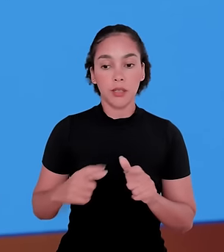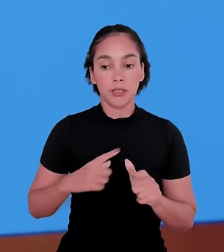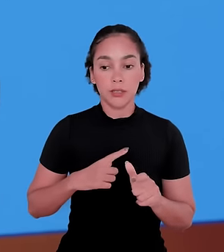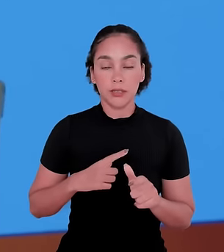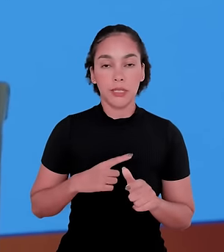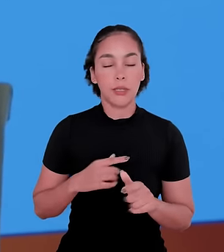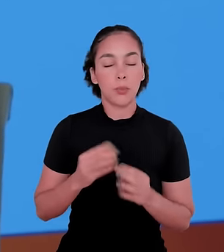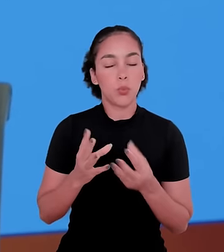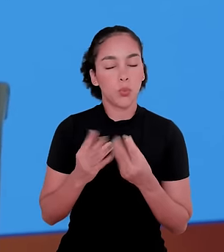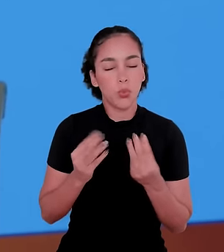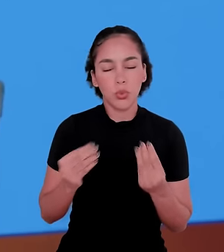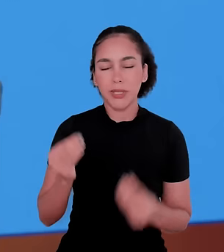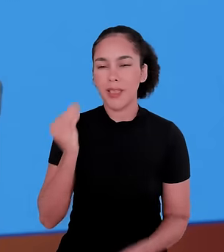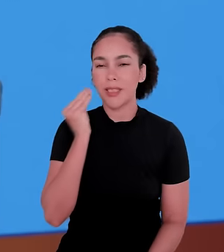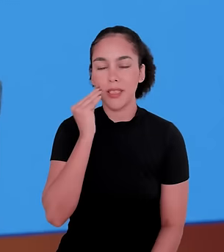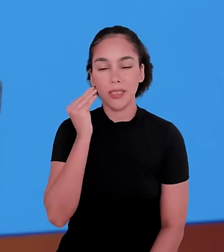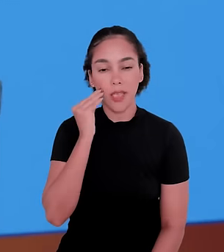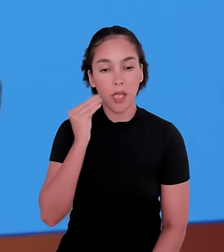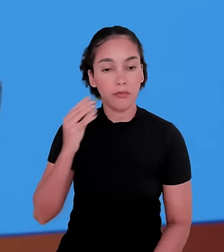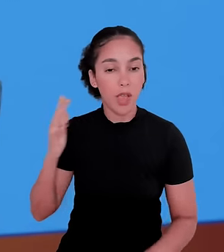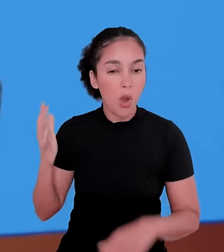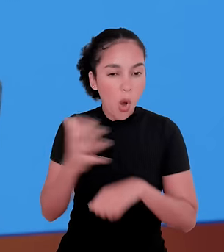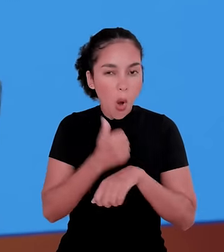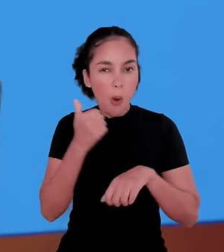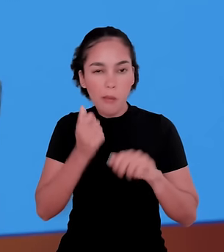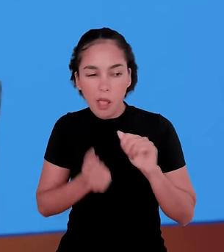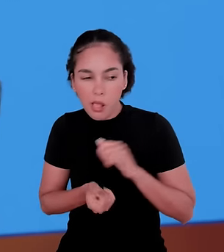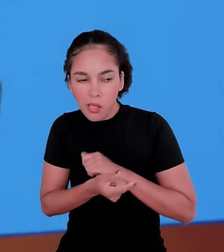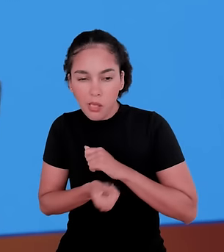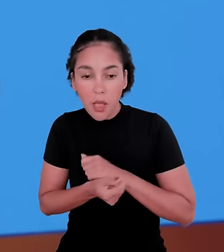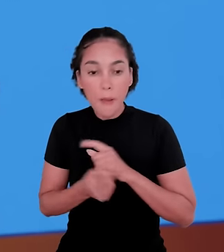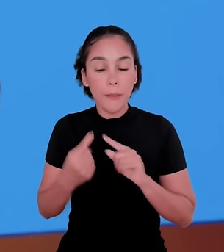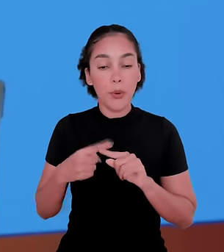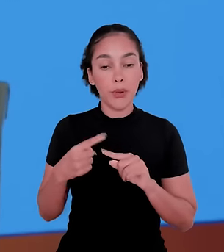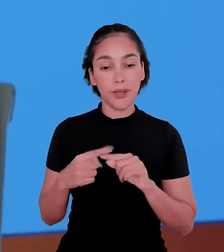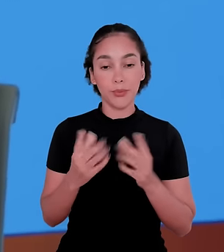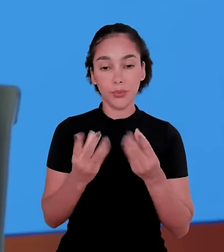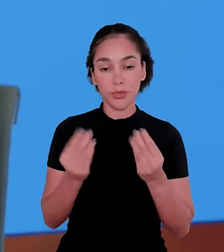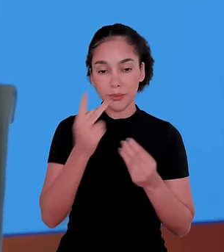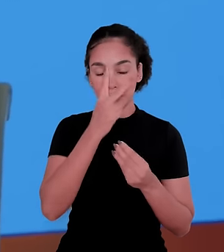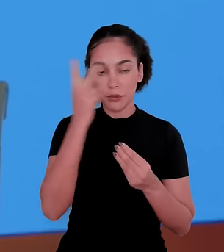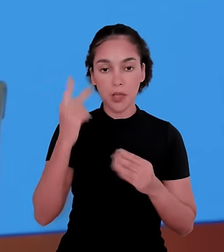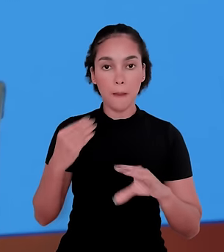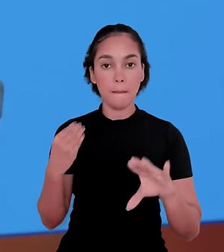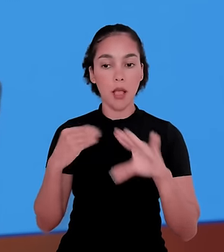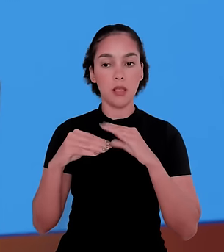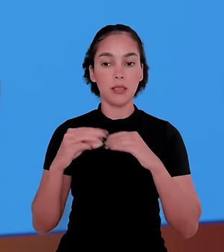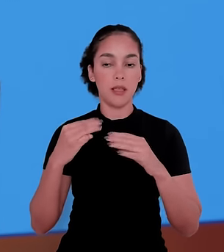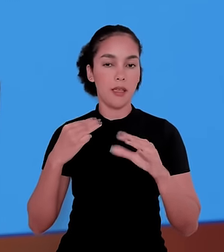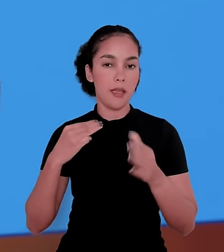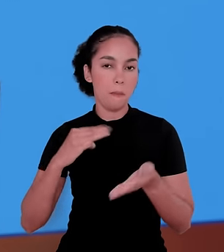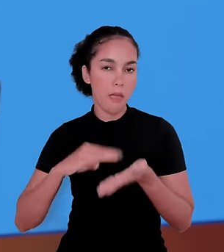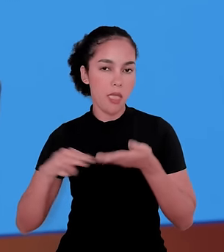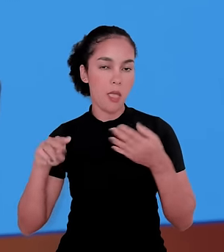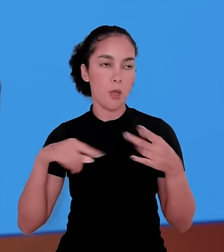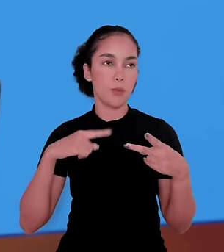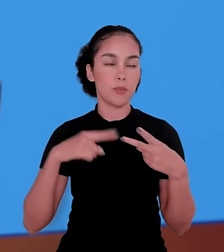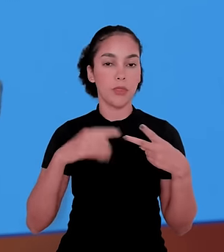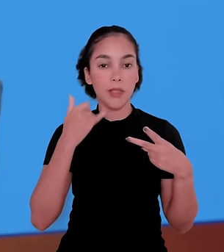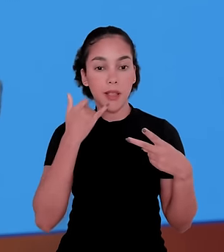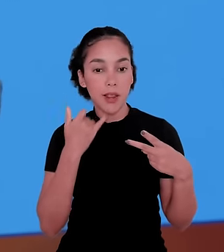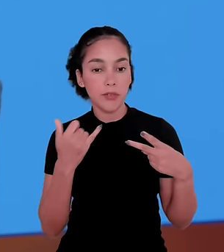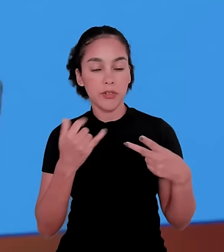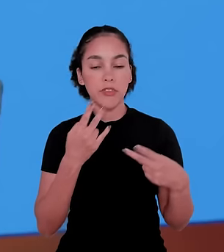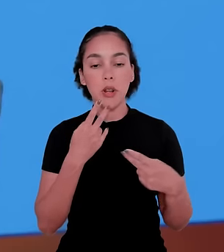existe mais tentativa de golpe porque existem muitas pessoas que ficam mandando e-mails e telefonemas